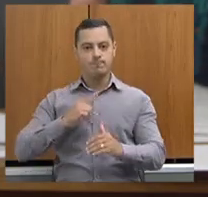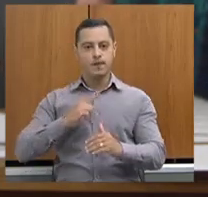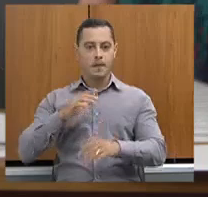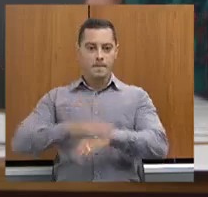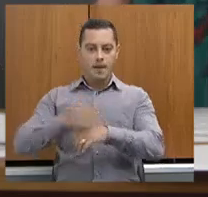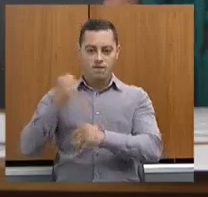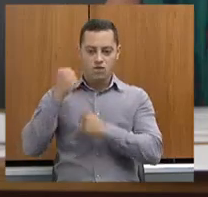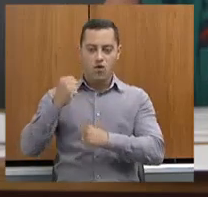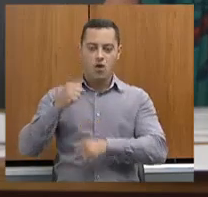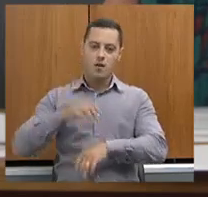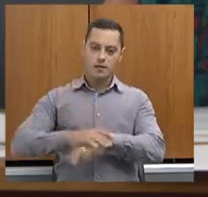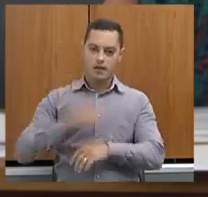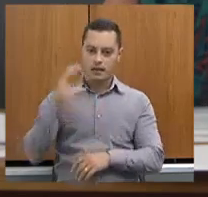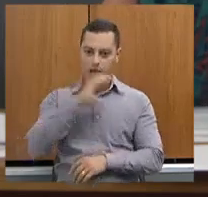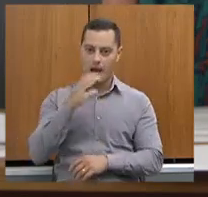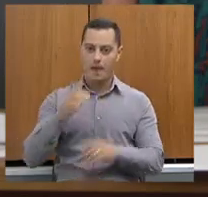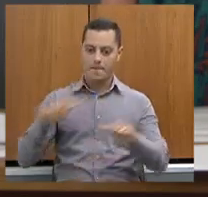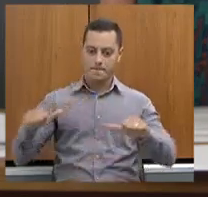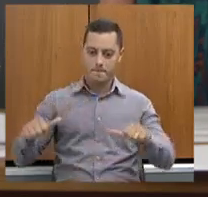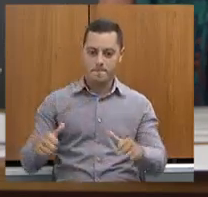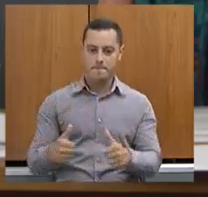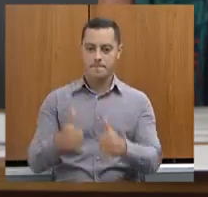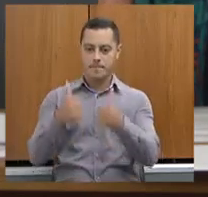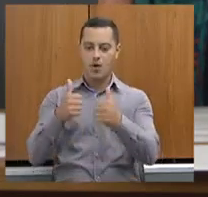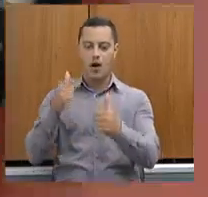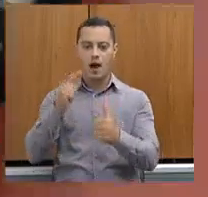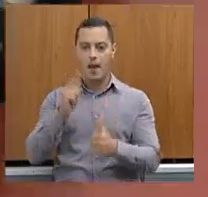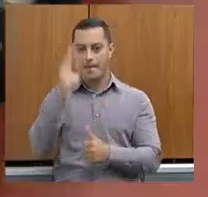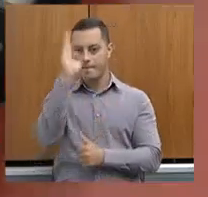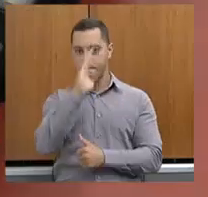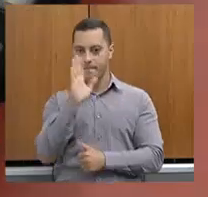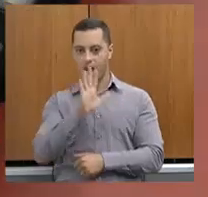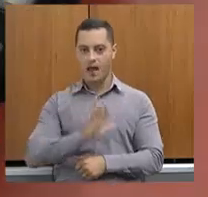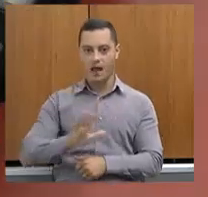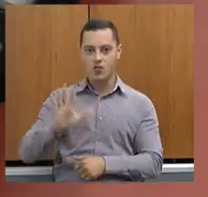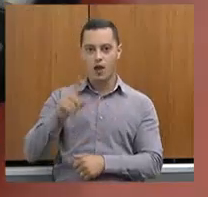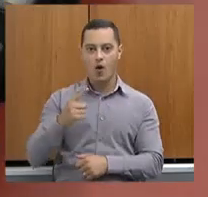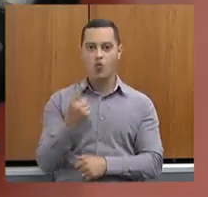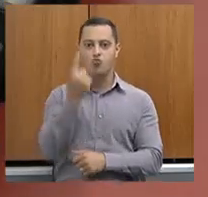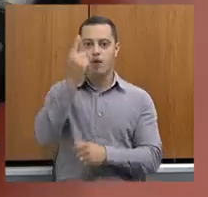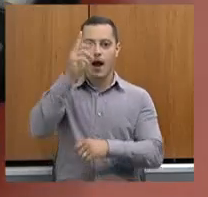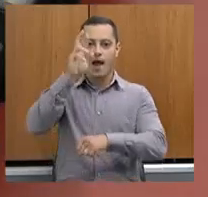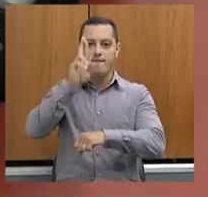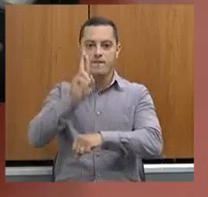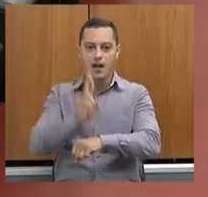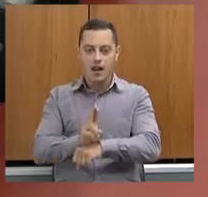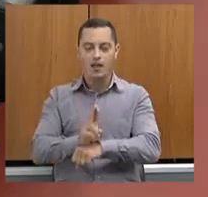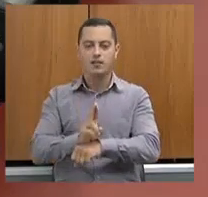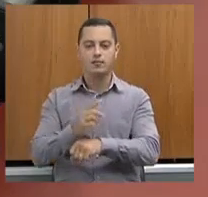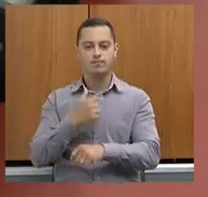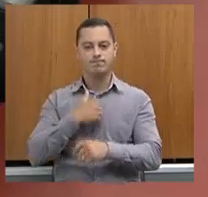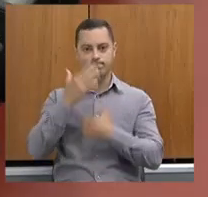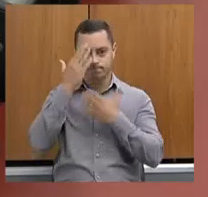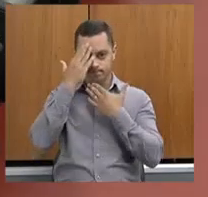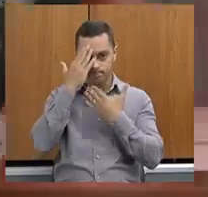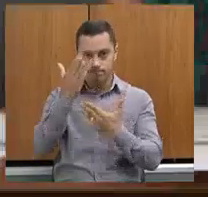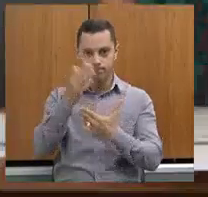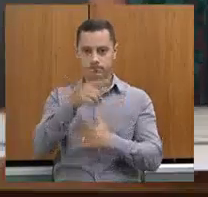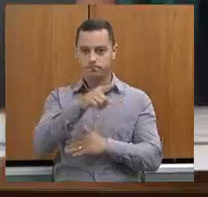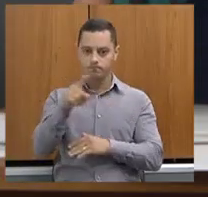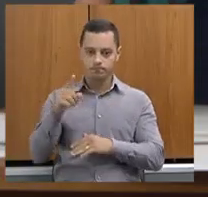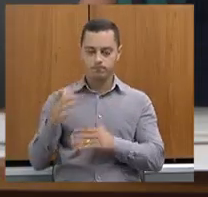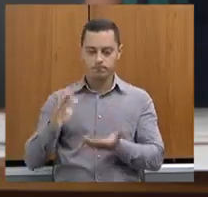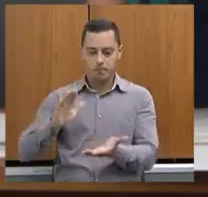forte mais rápido melhor sendo uma referência em todo o Brasil Fico extremamente Grato pela surpresa aqui dos